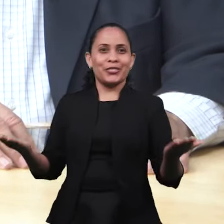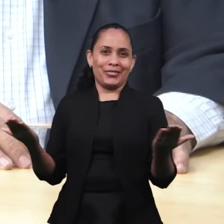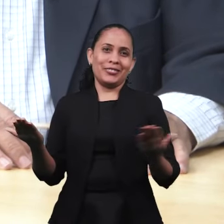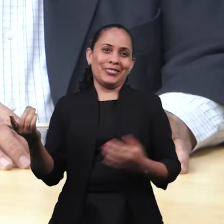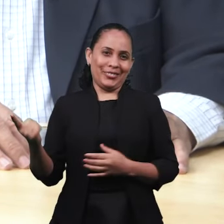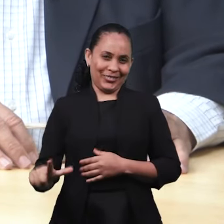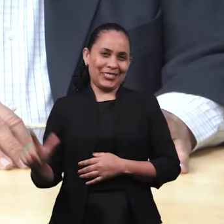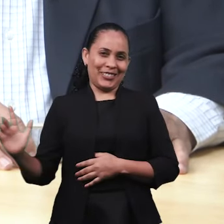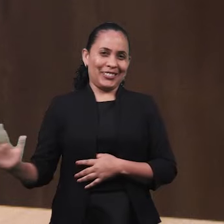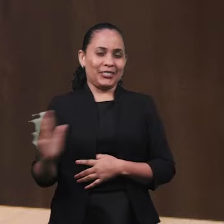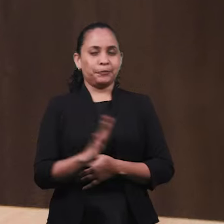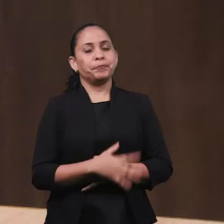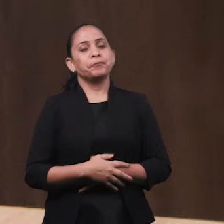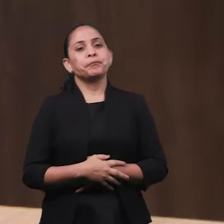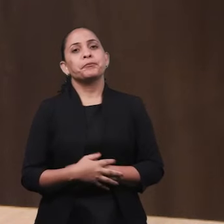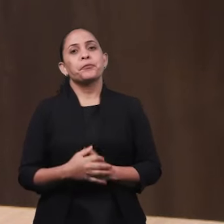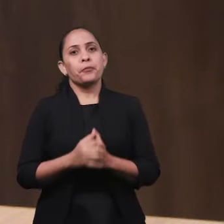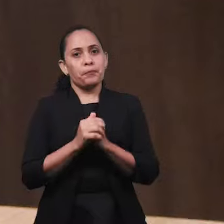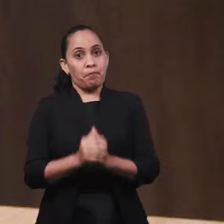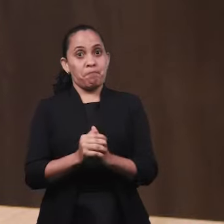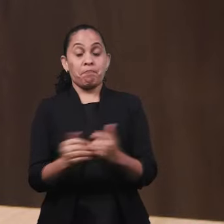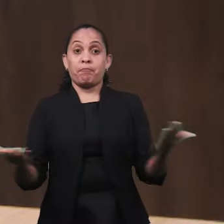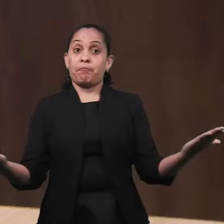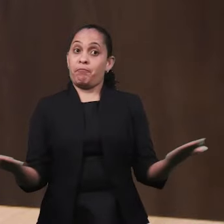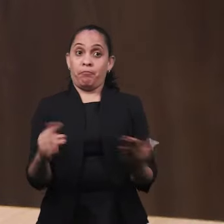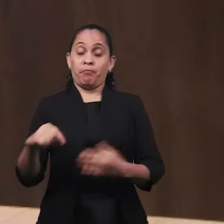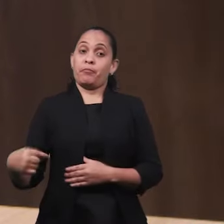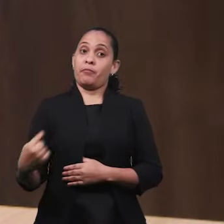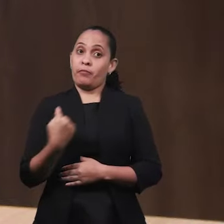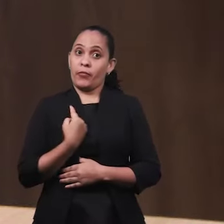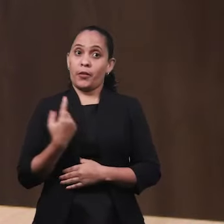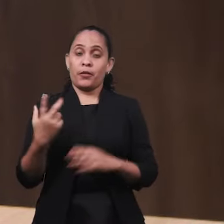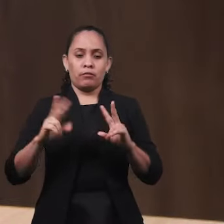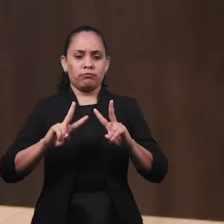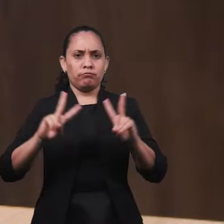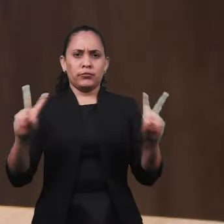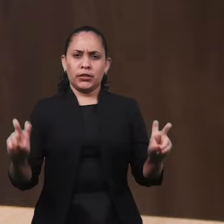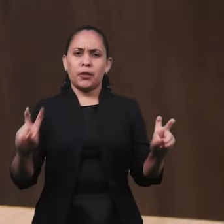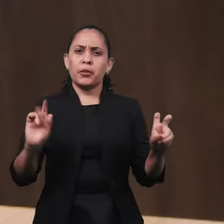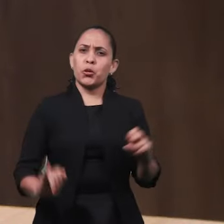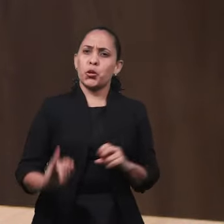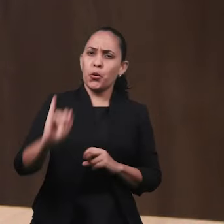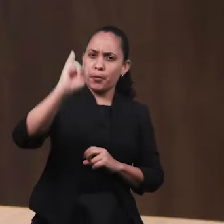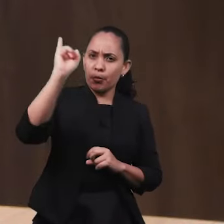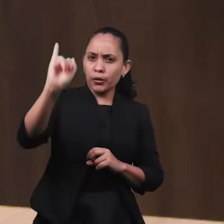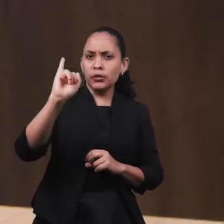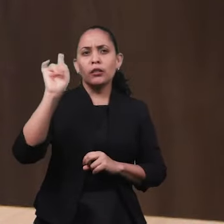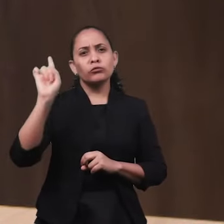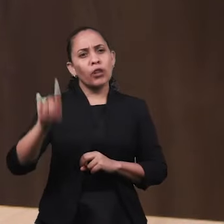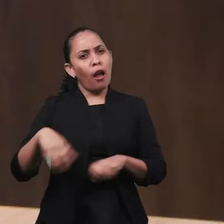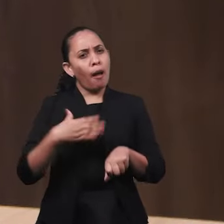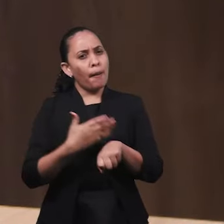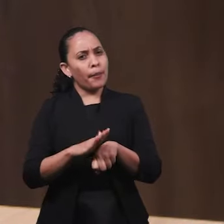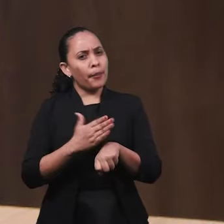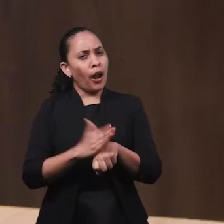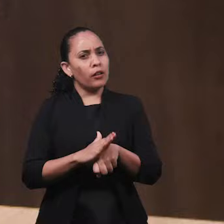novamente. Amém. E hoje nós vamos, então, falar sobre esse tema tão importante, que é a